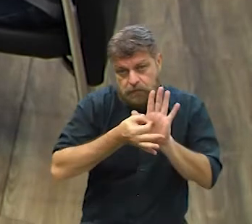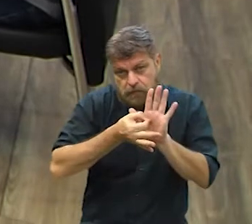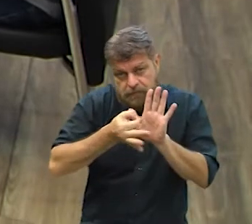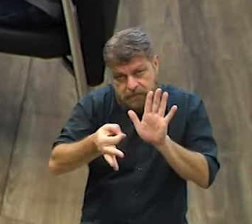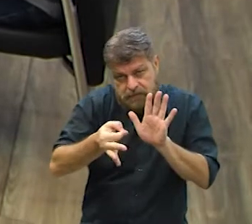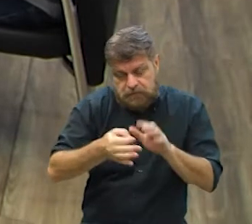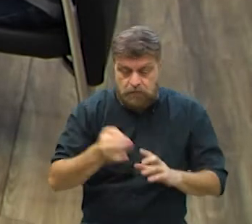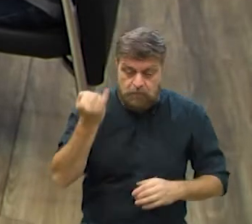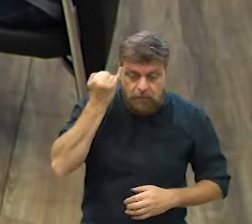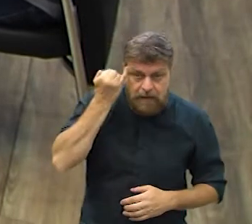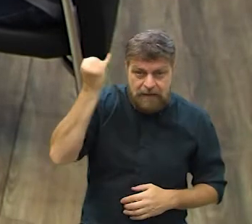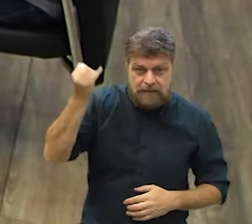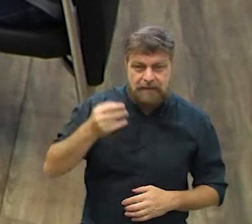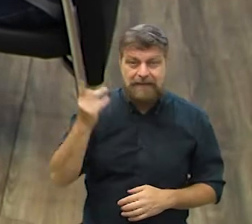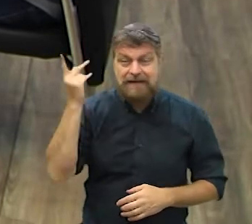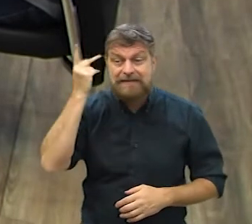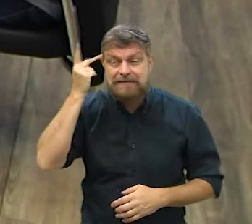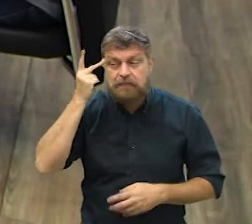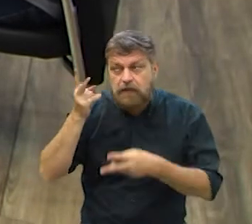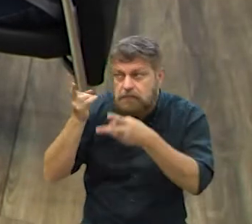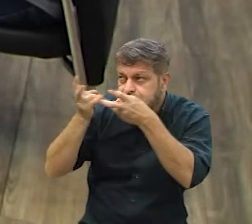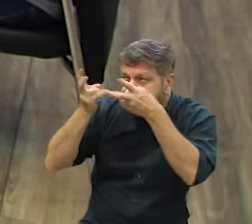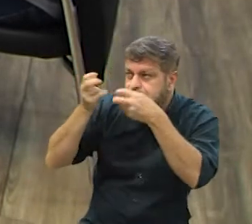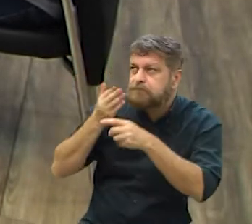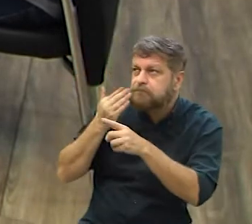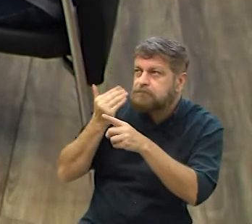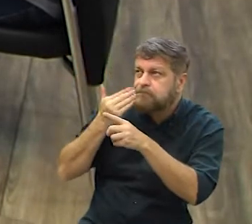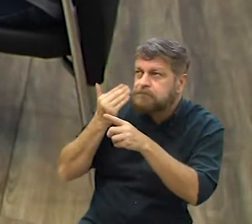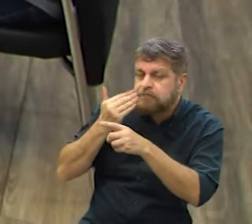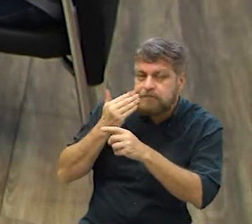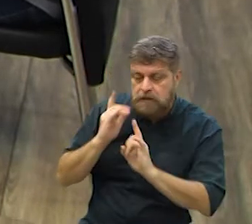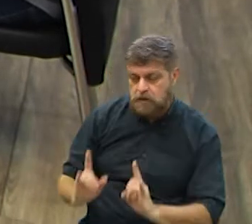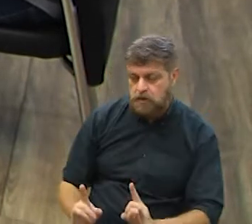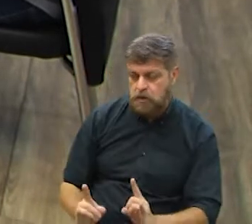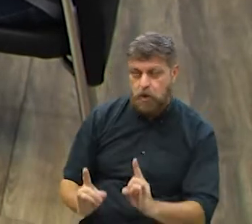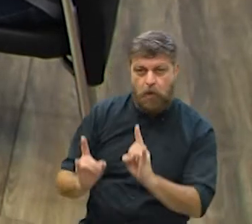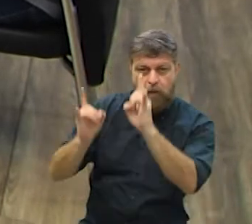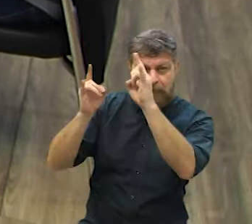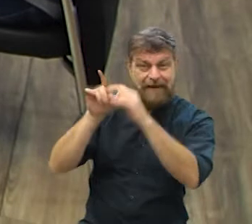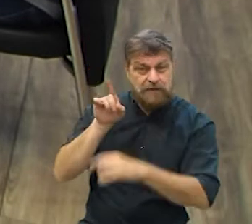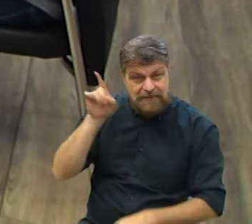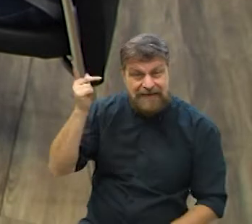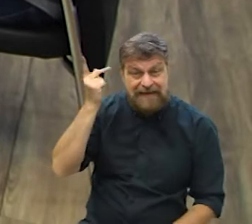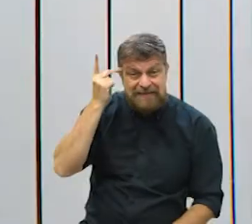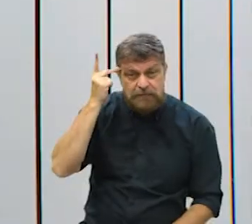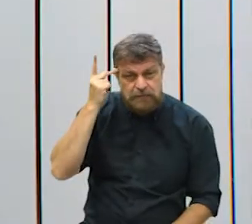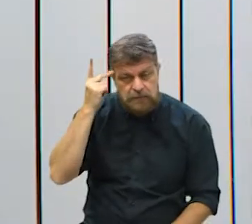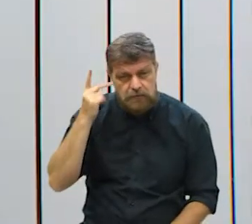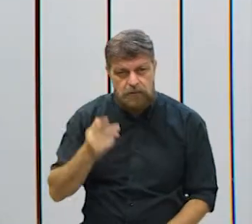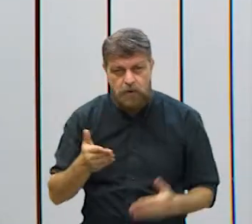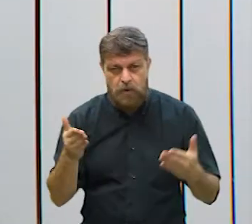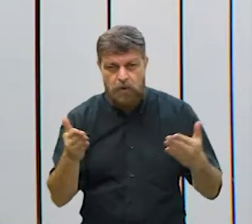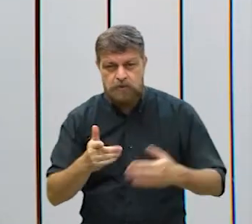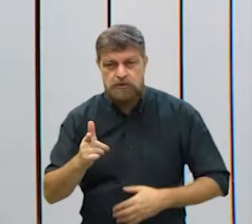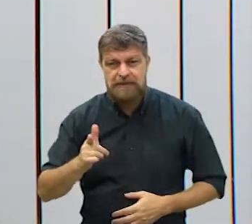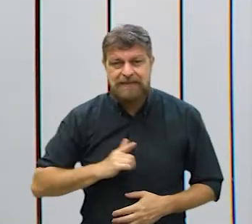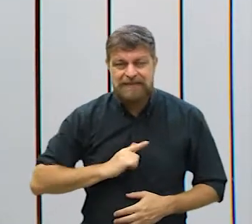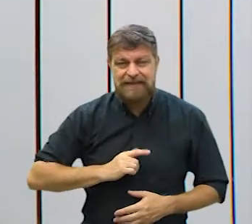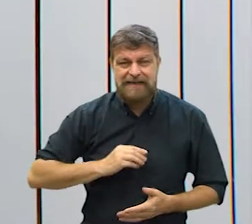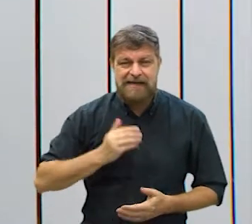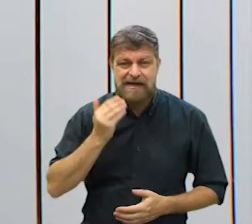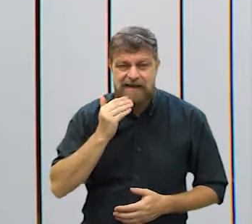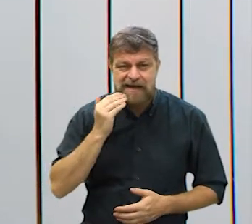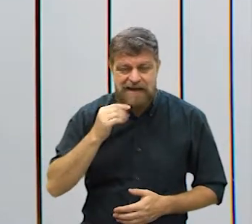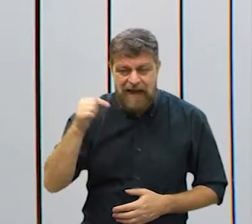uma sugestão, tá? Uma ideia. Em São Paulo eu vi isso, que fizeram com um prédio lá já. O que nós temos hoje